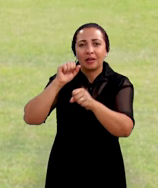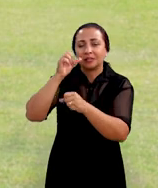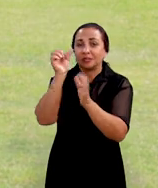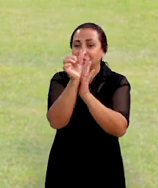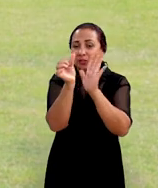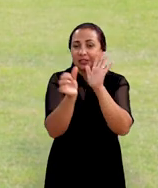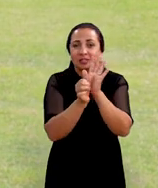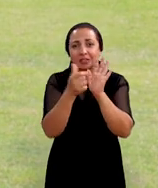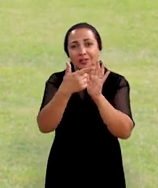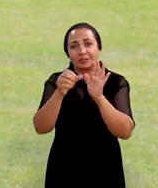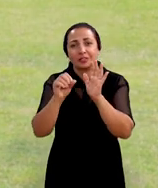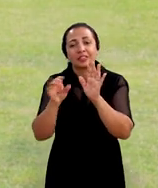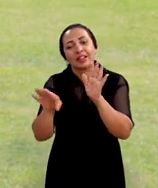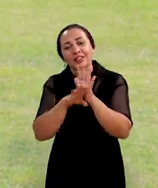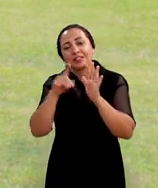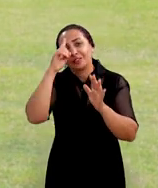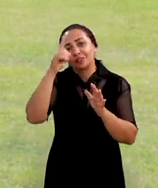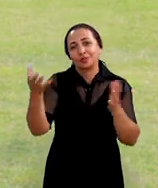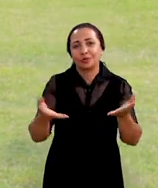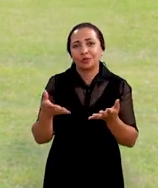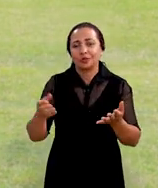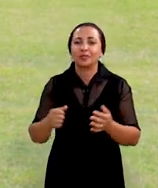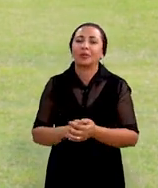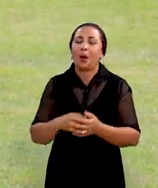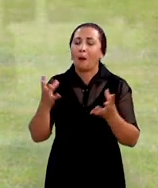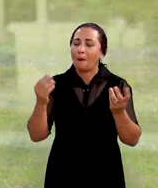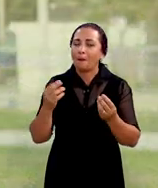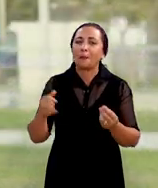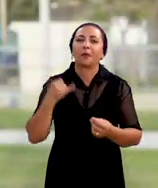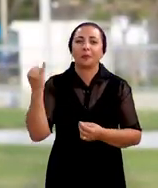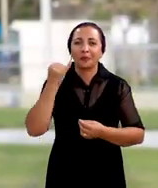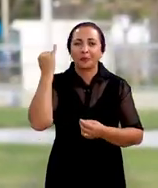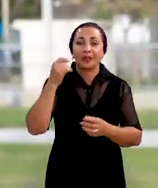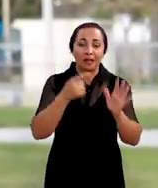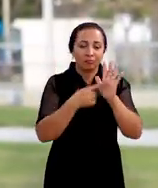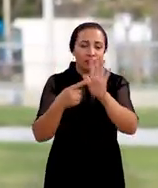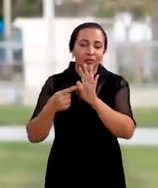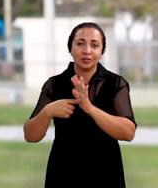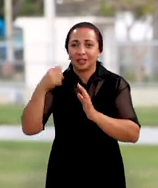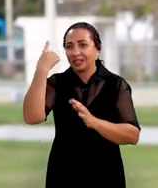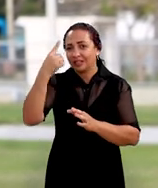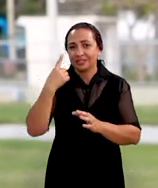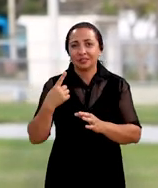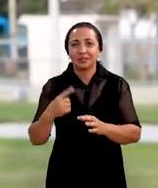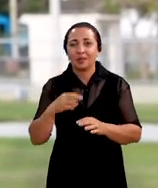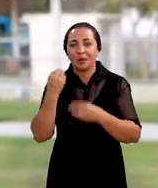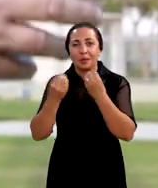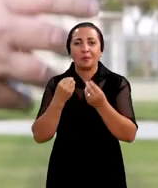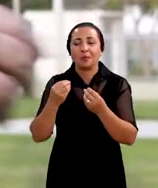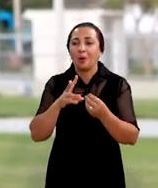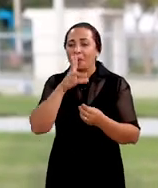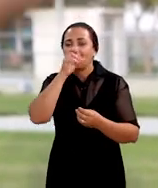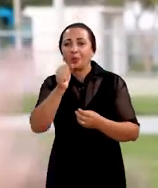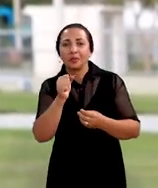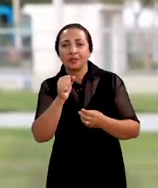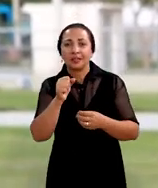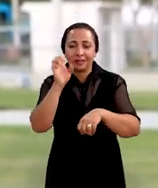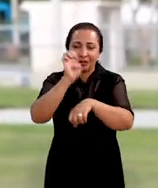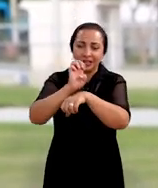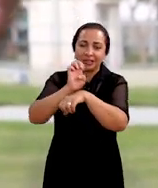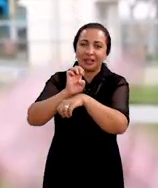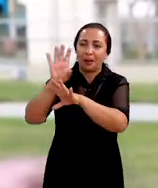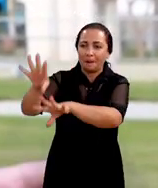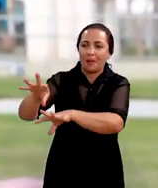meados do século XX, trazendo até os nossos dias, com bastante propriedade. E mostrou em cada momento, quando o poder de Estado se apropriou do